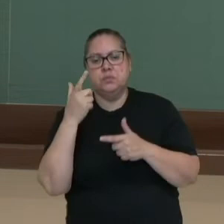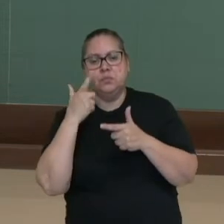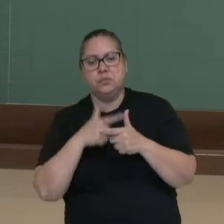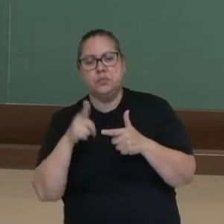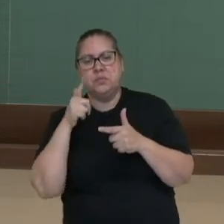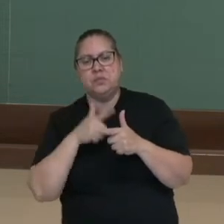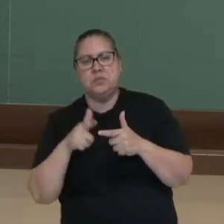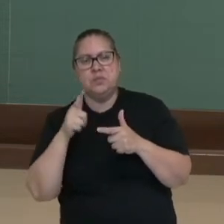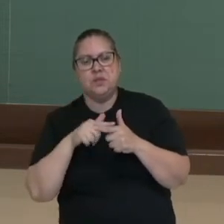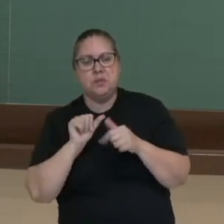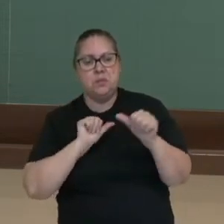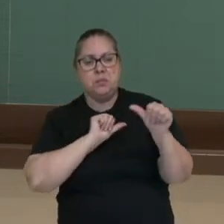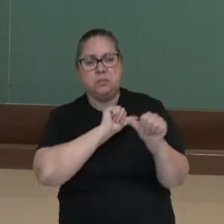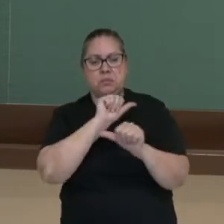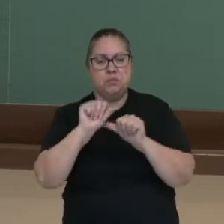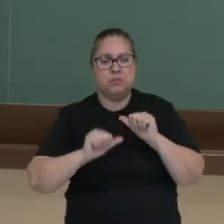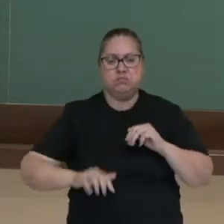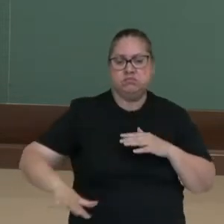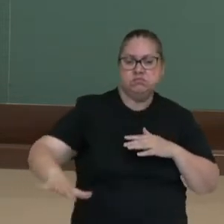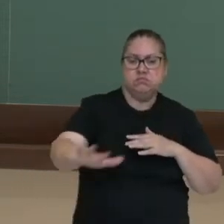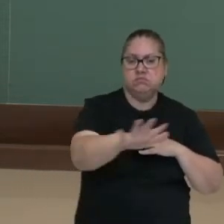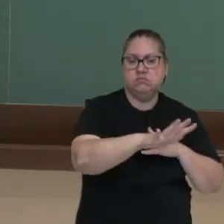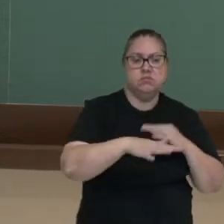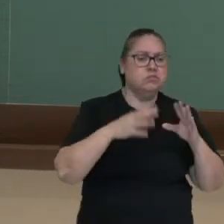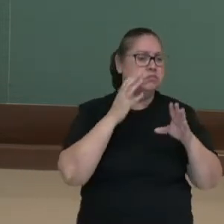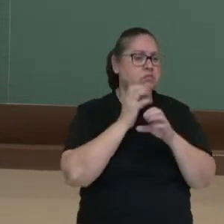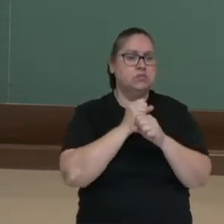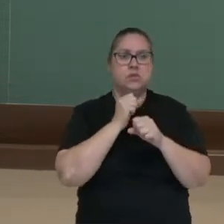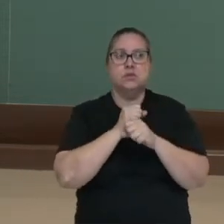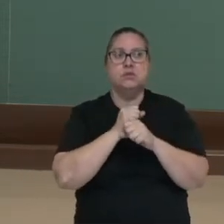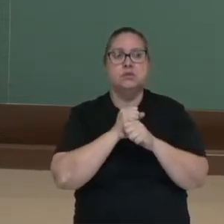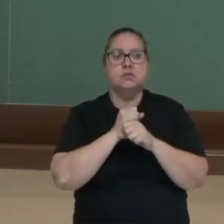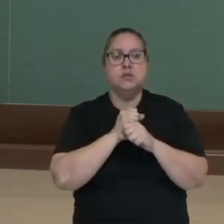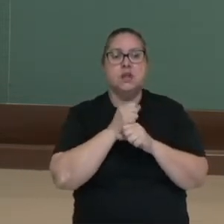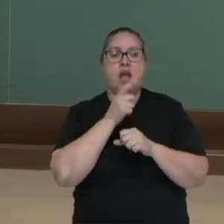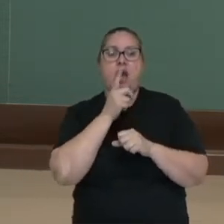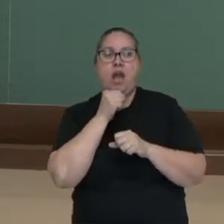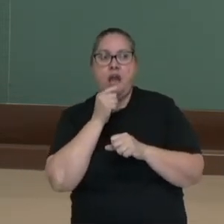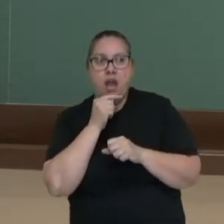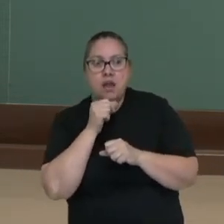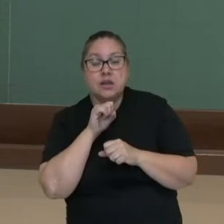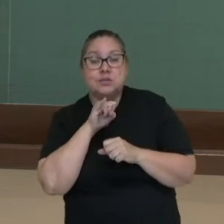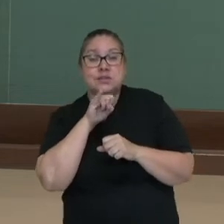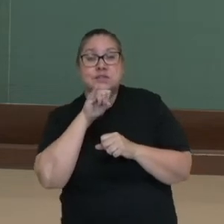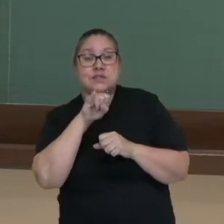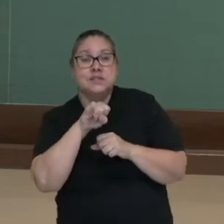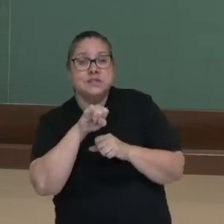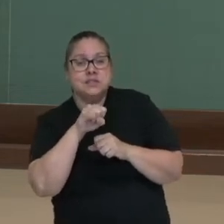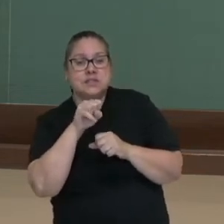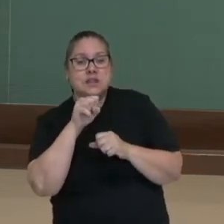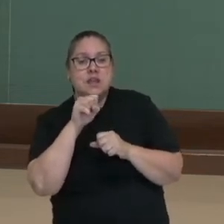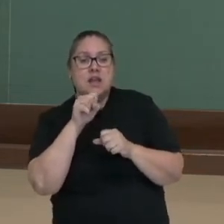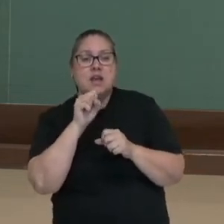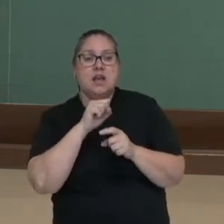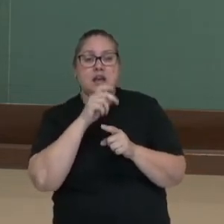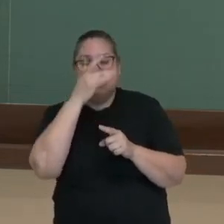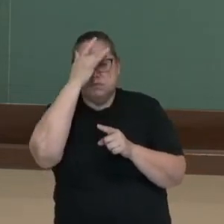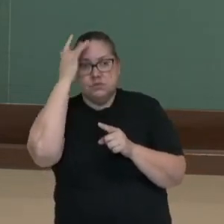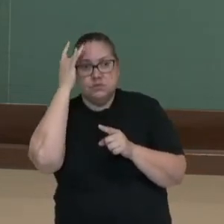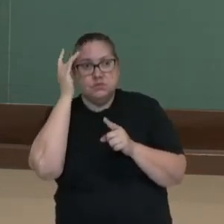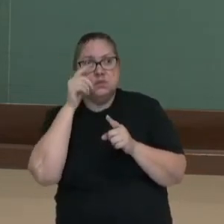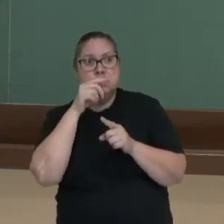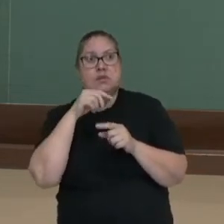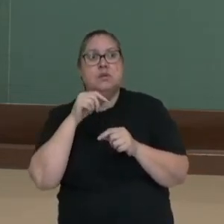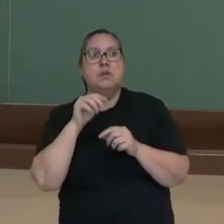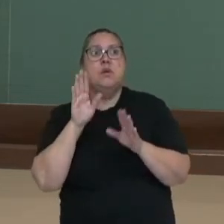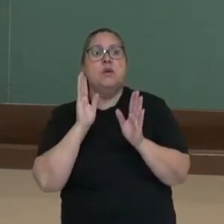as condições do meio ambiente em geral, inclusive da água, e se afetam a população, podem levar